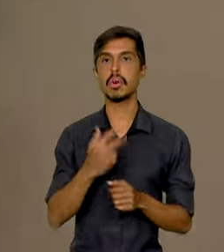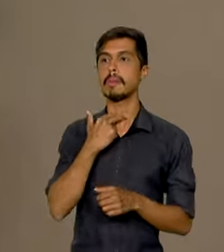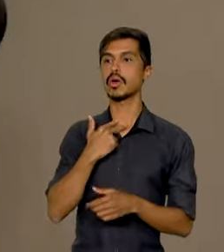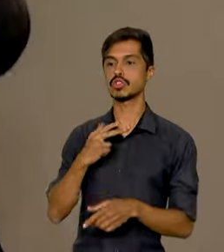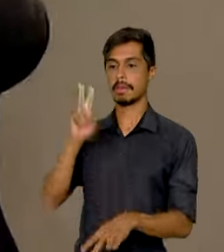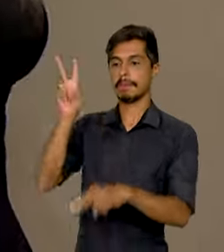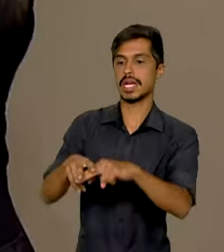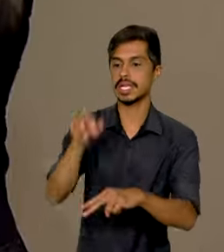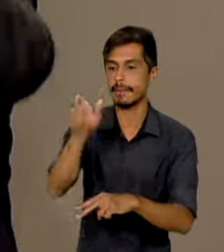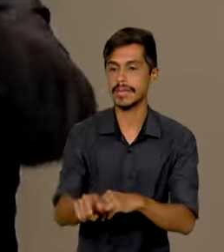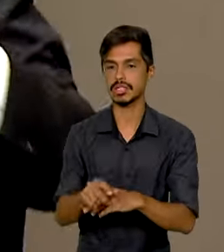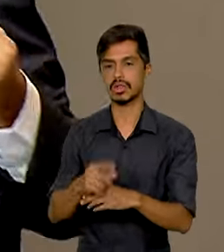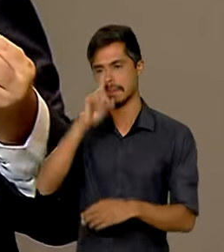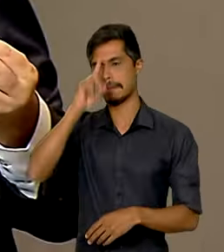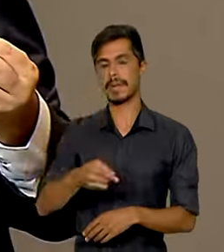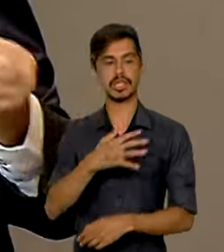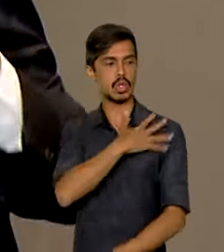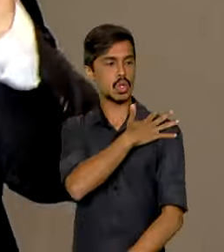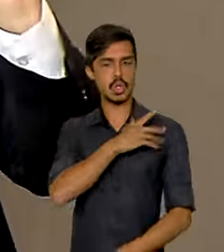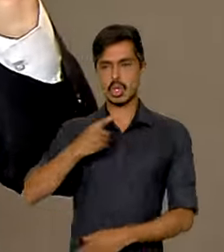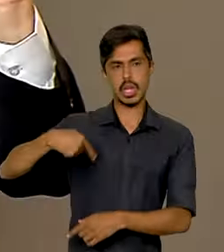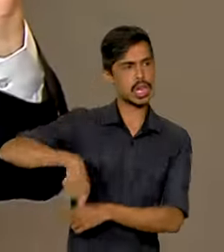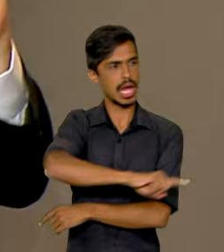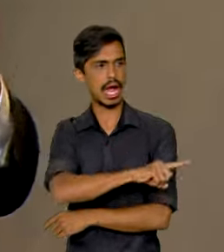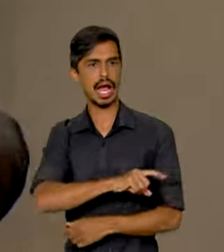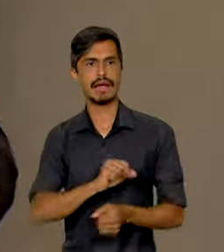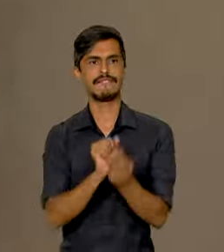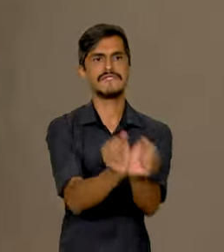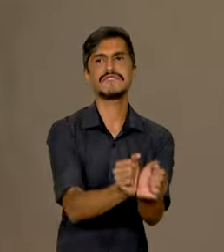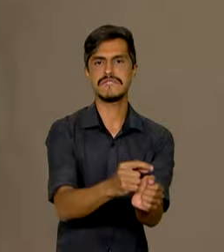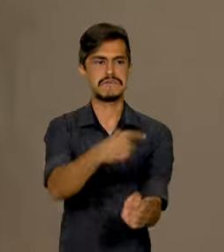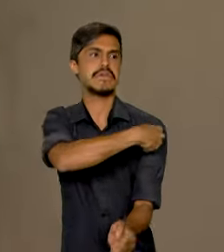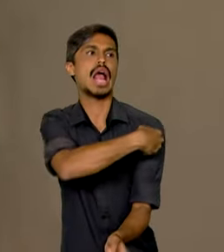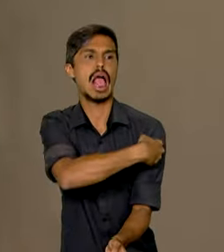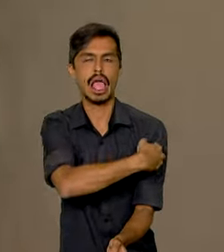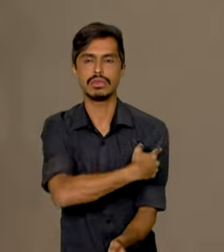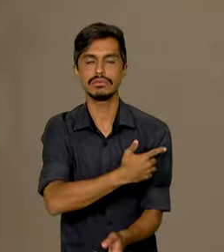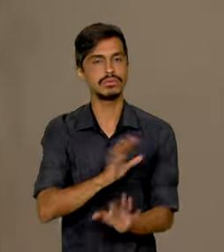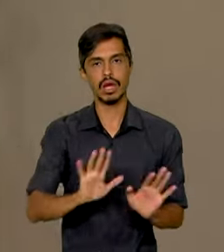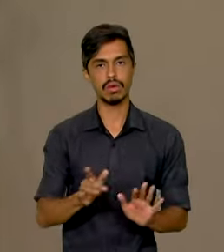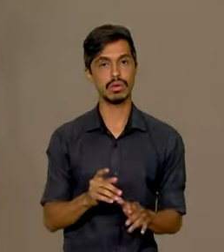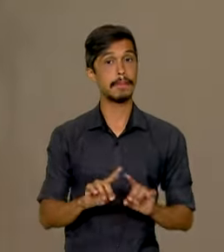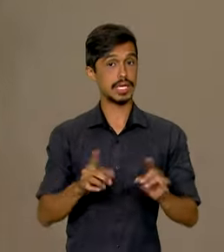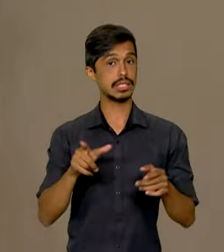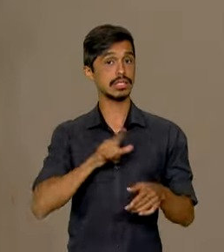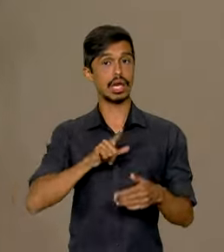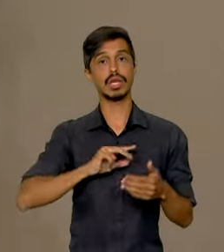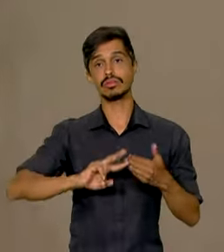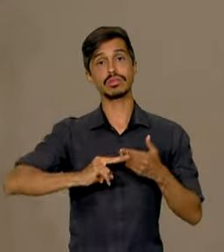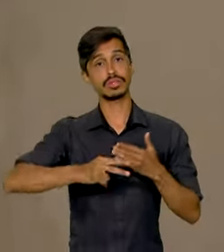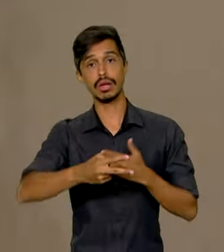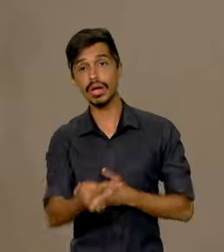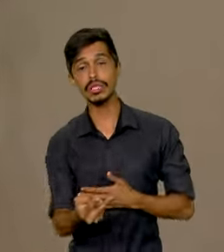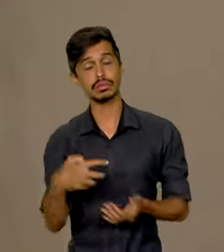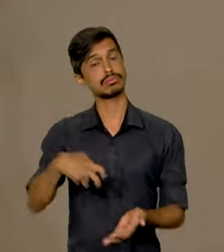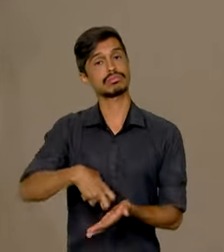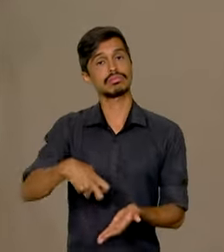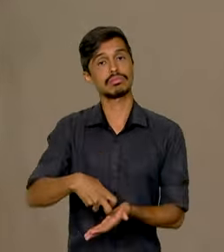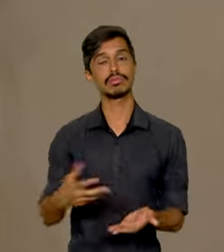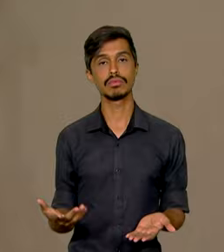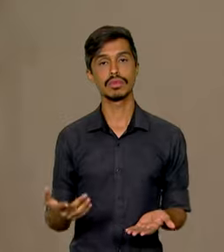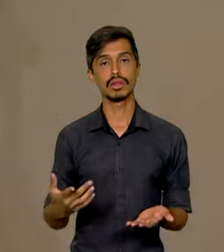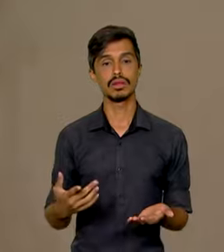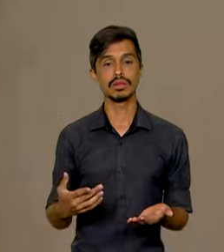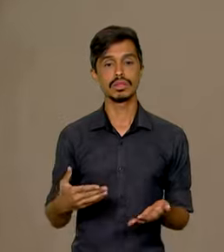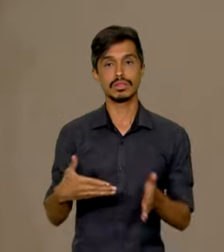e levar mando militar para vacinar. Não. Mas nós podemos impor restrições. E não só podemos,